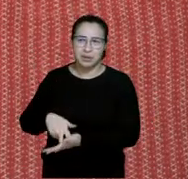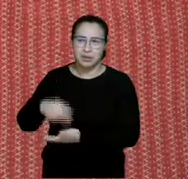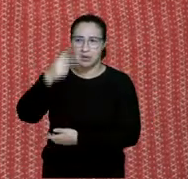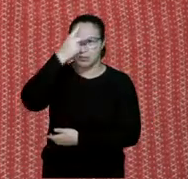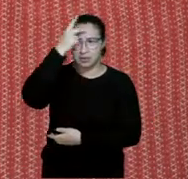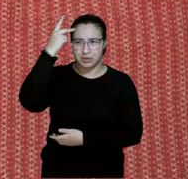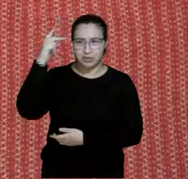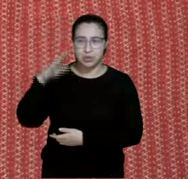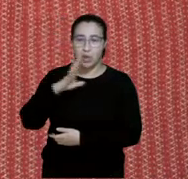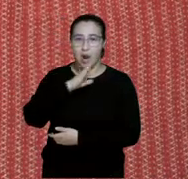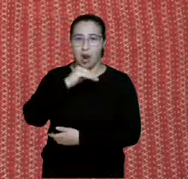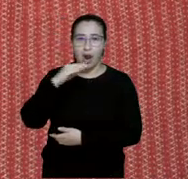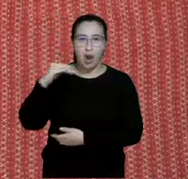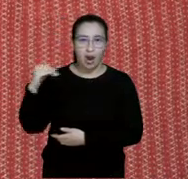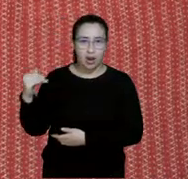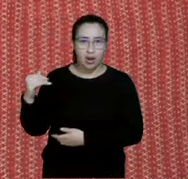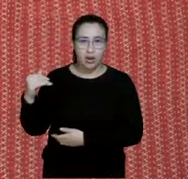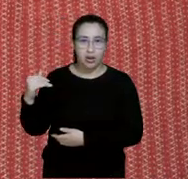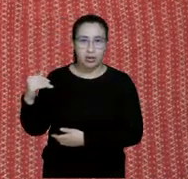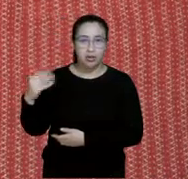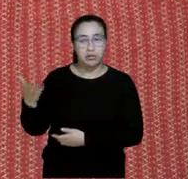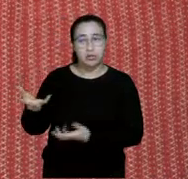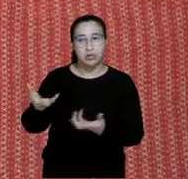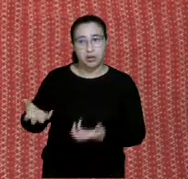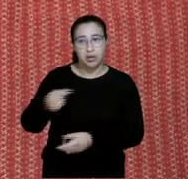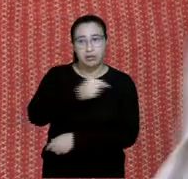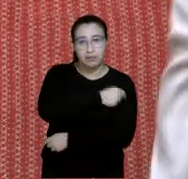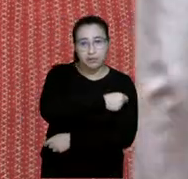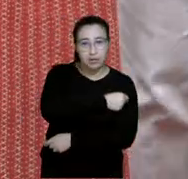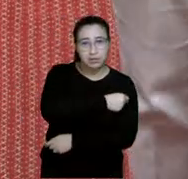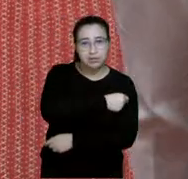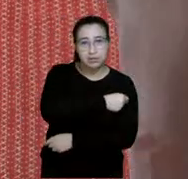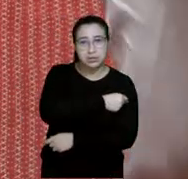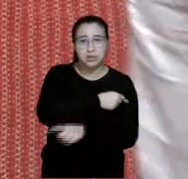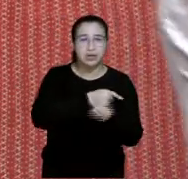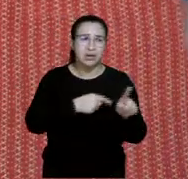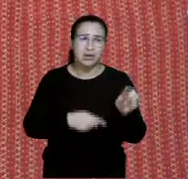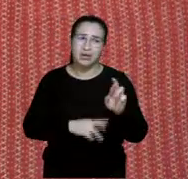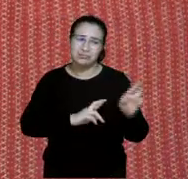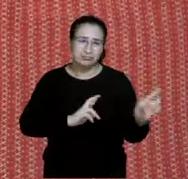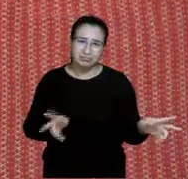adulto, que quer querer tomar a vacina ou não, é outra questão. Então,